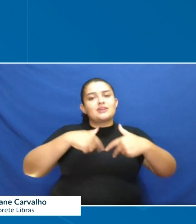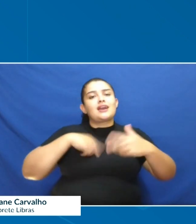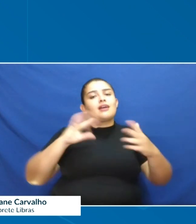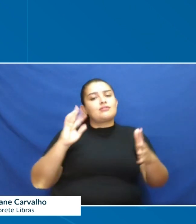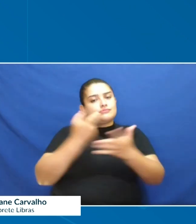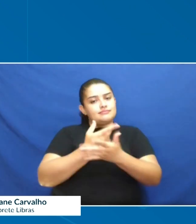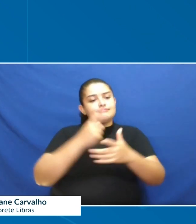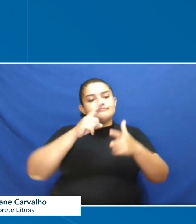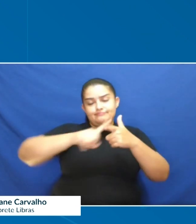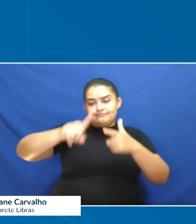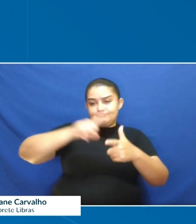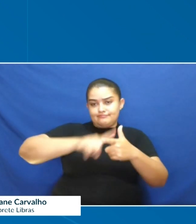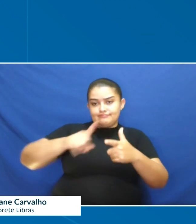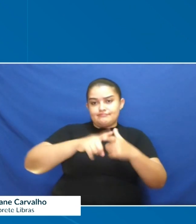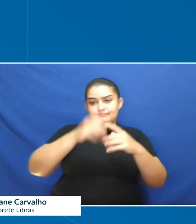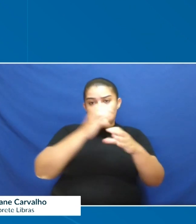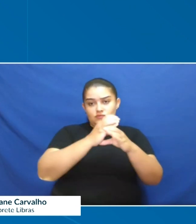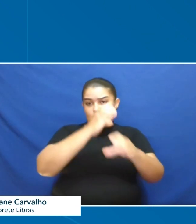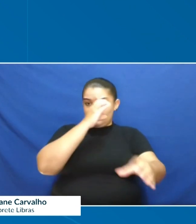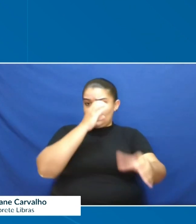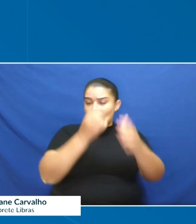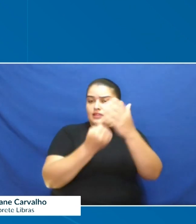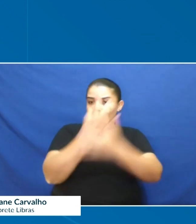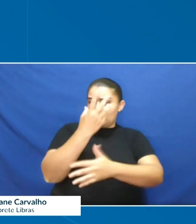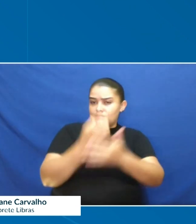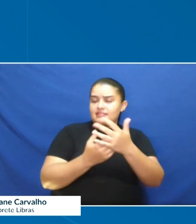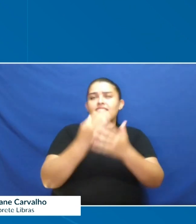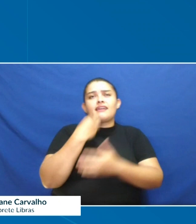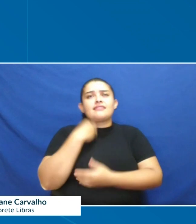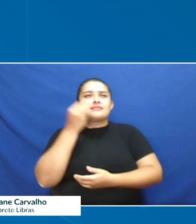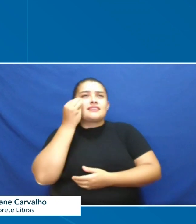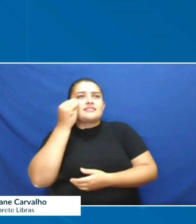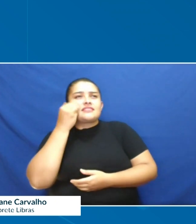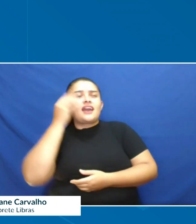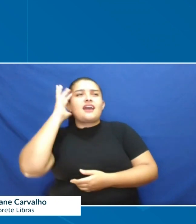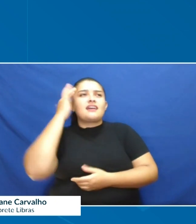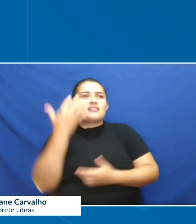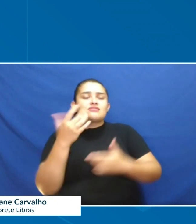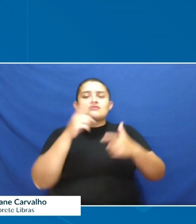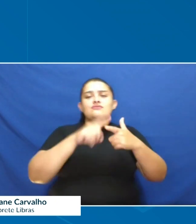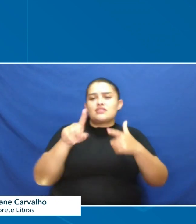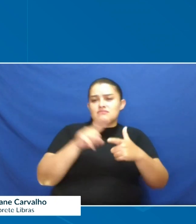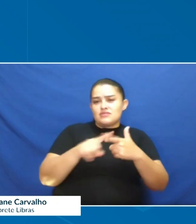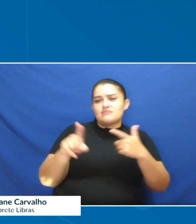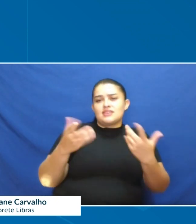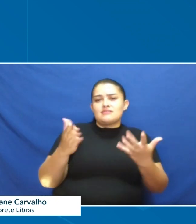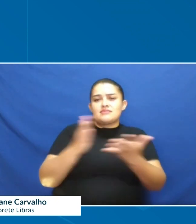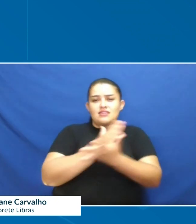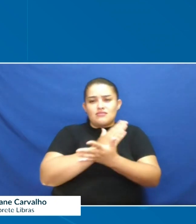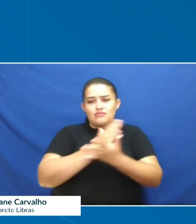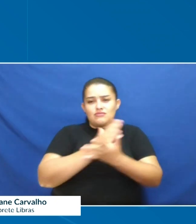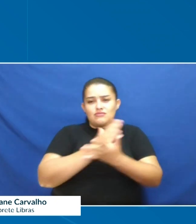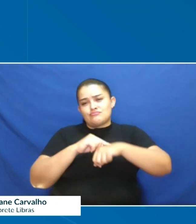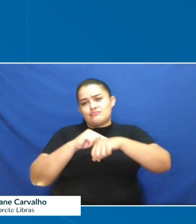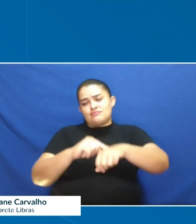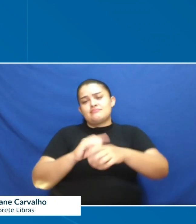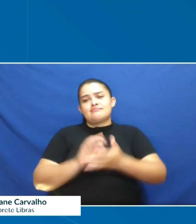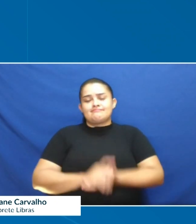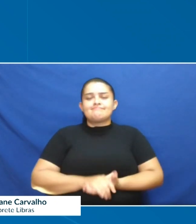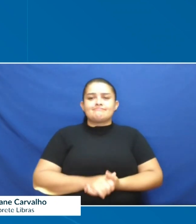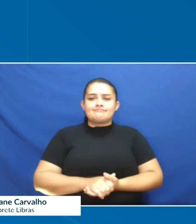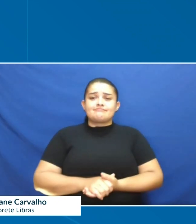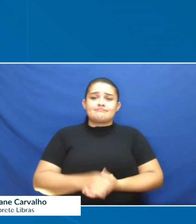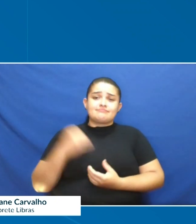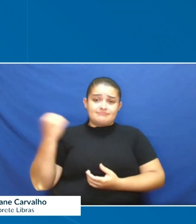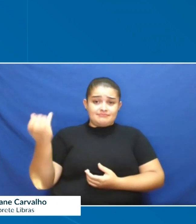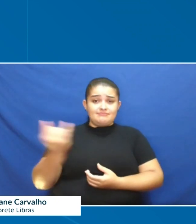de produção é responsável para tentar resolver alguns problemas, reduzir custos nesse momento. Agora que é muito essencial ter um engenheiro